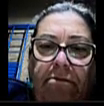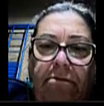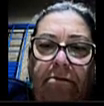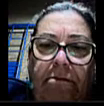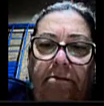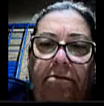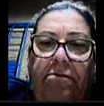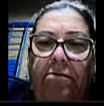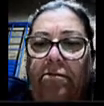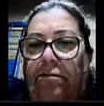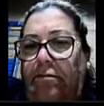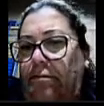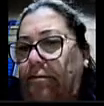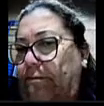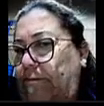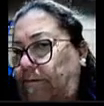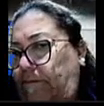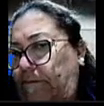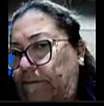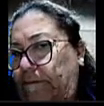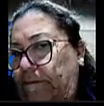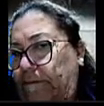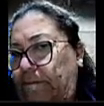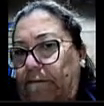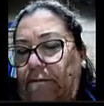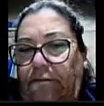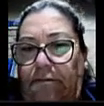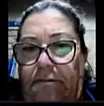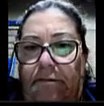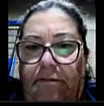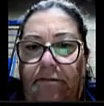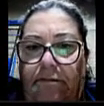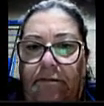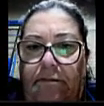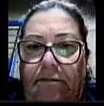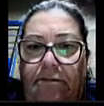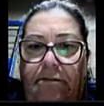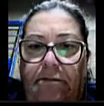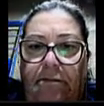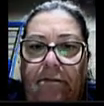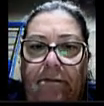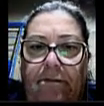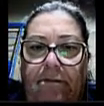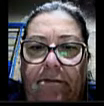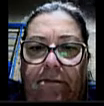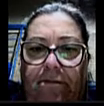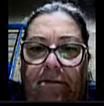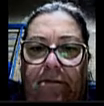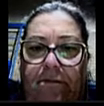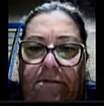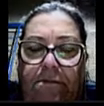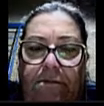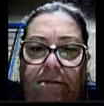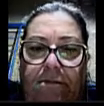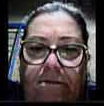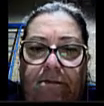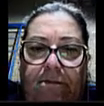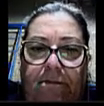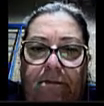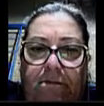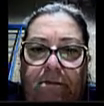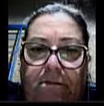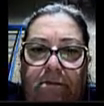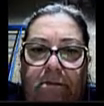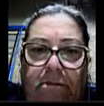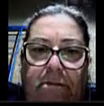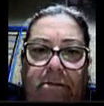um funcionamento cerebral, uma disfunção neurobiológica, né, então o distúrbio de aprendizagem, ele tem